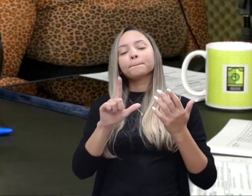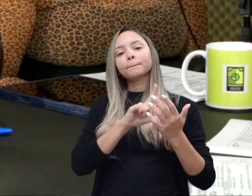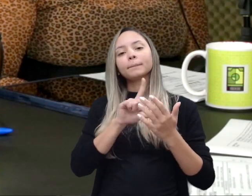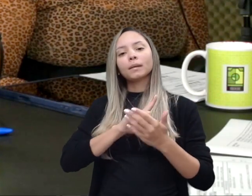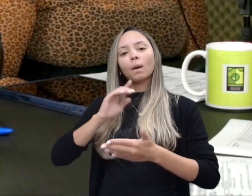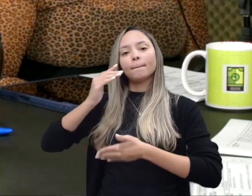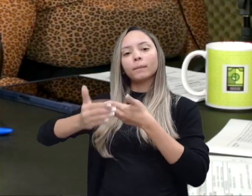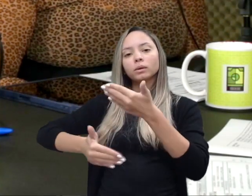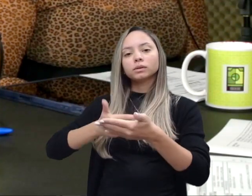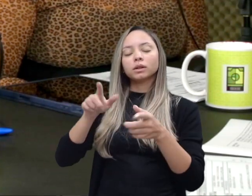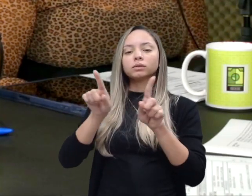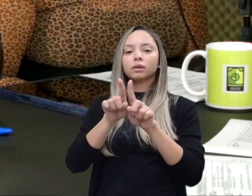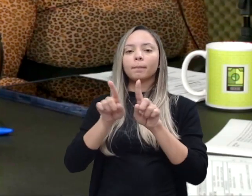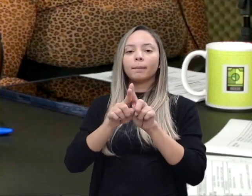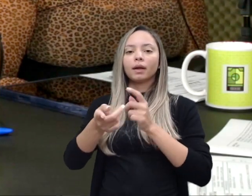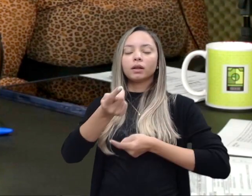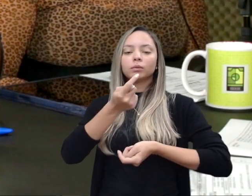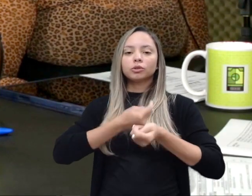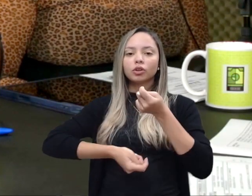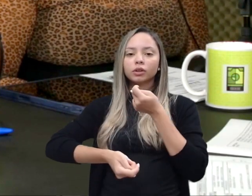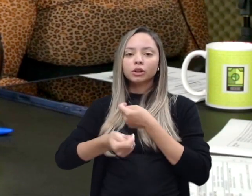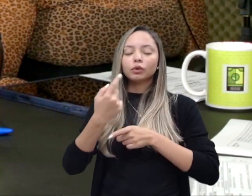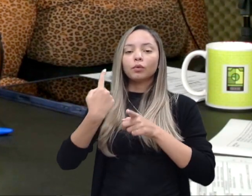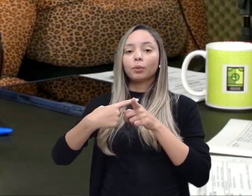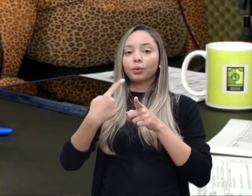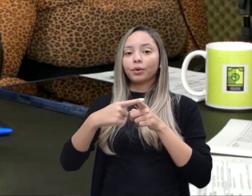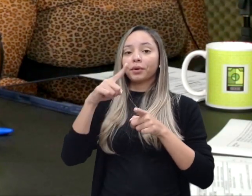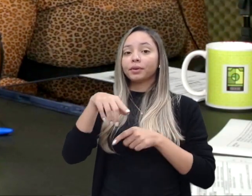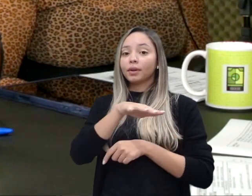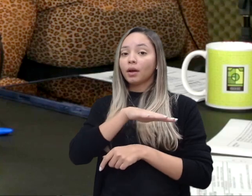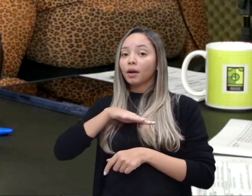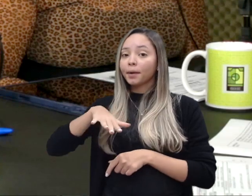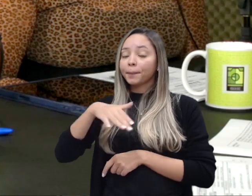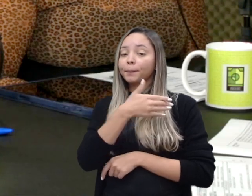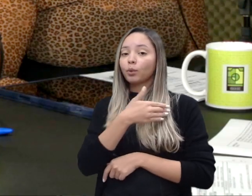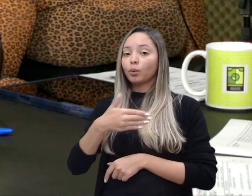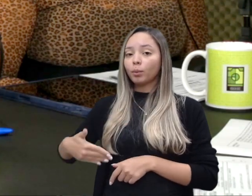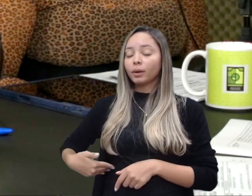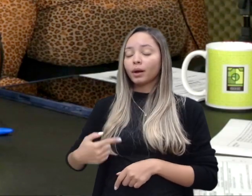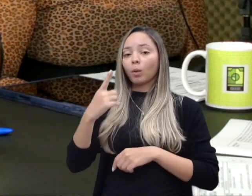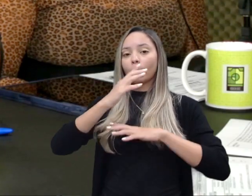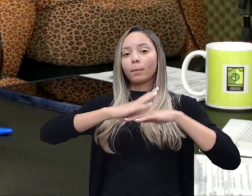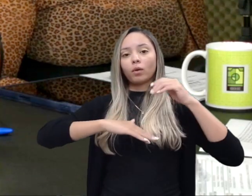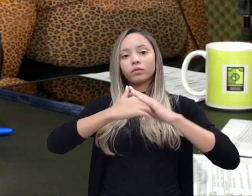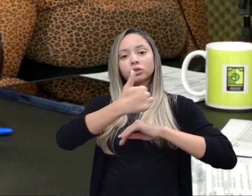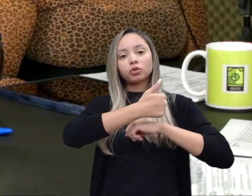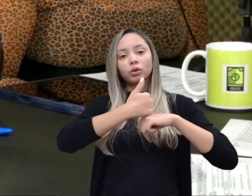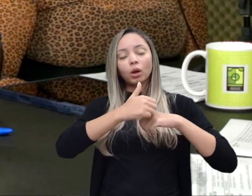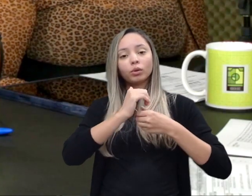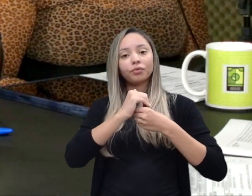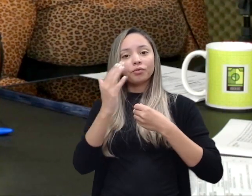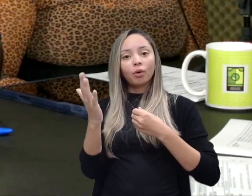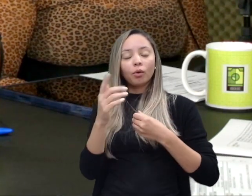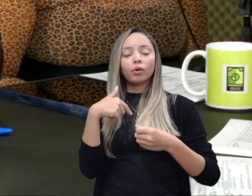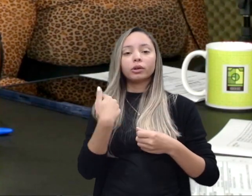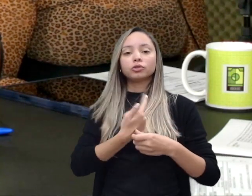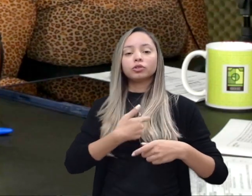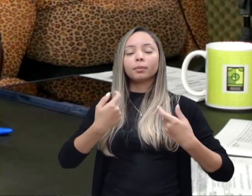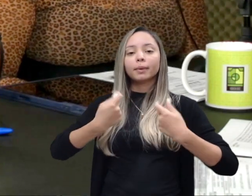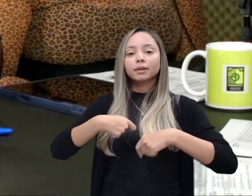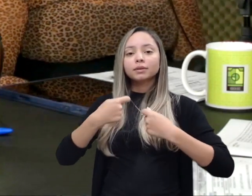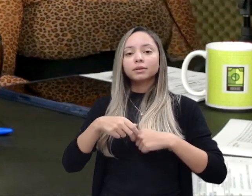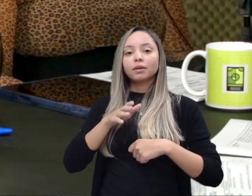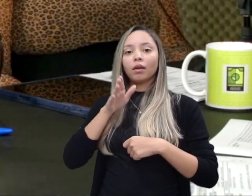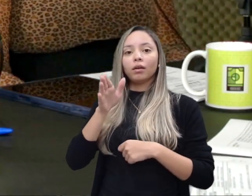processo administrativo, porque, principalmente se tratando da rede pública, é um profissional de fora, então a gente teve que ir em